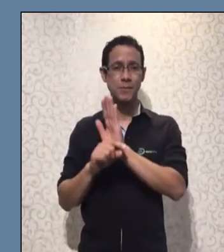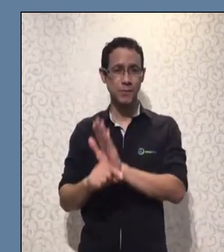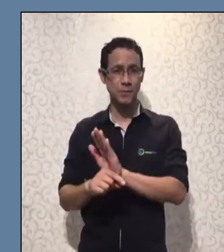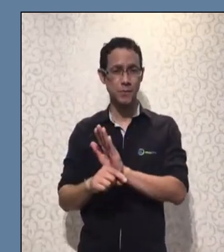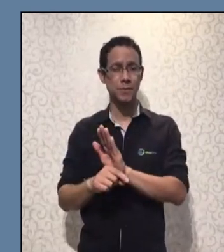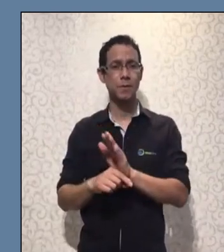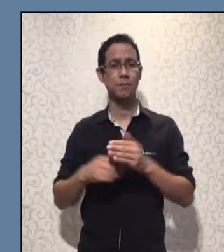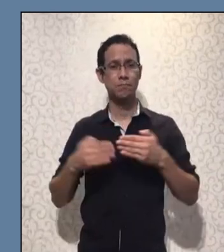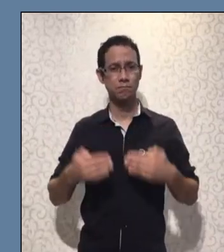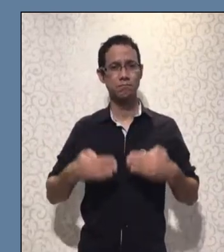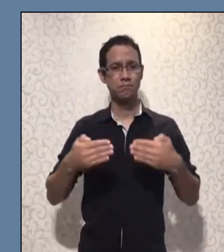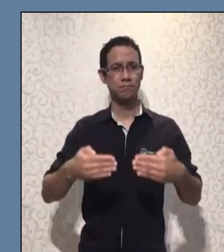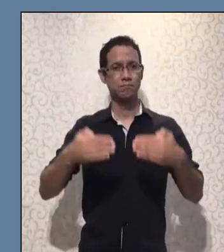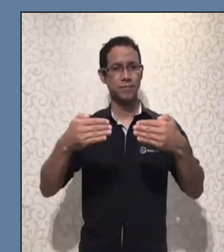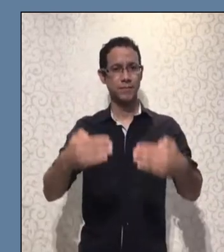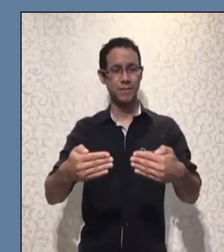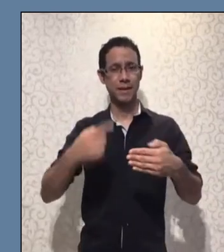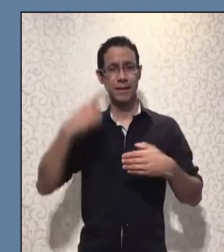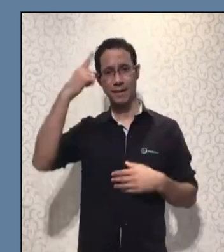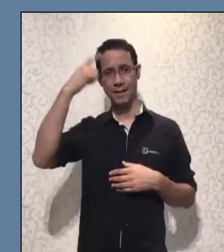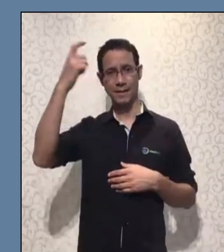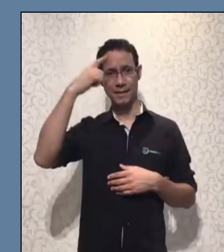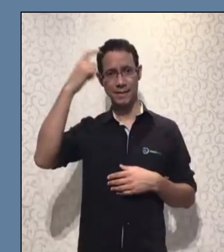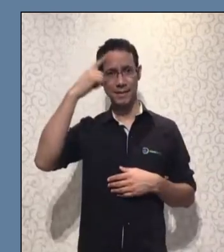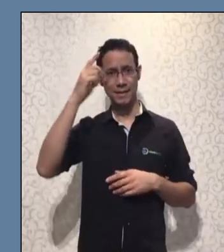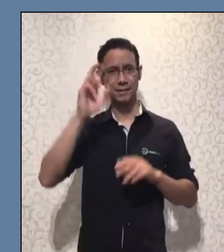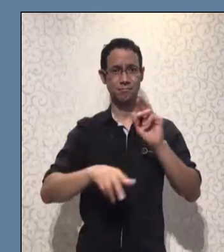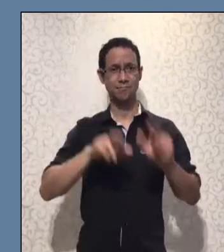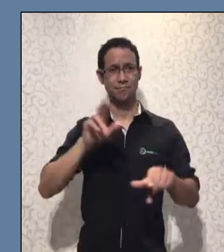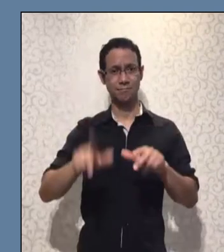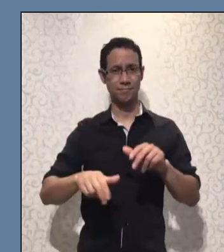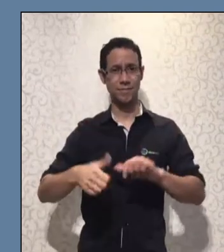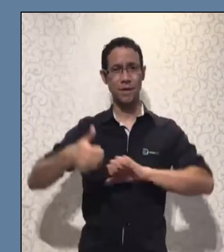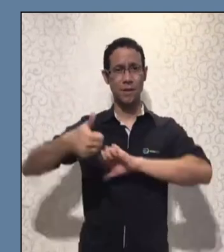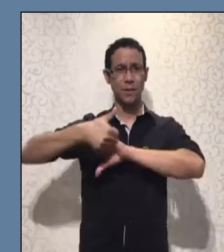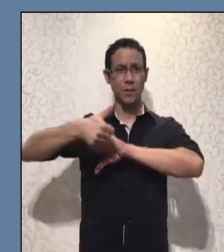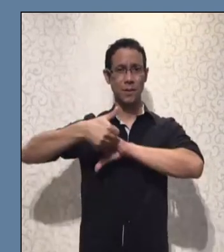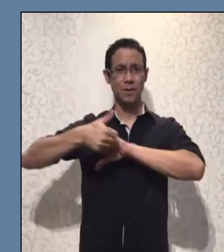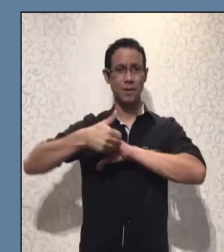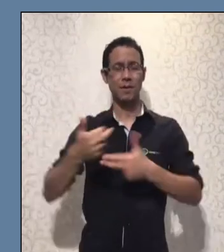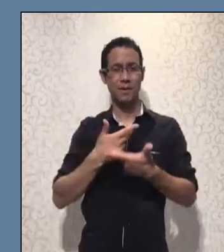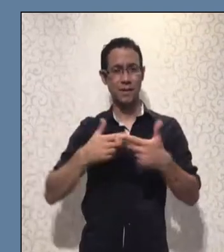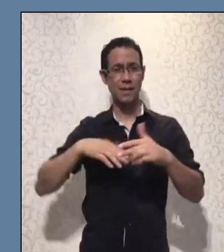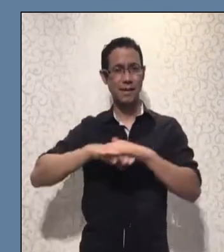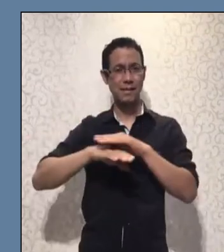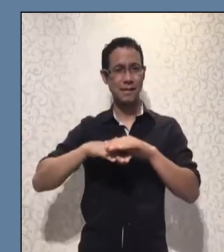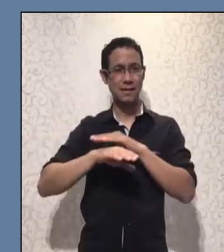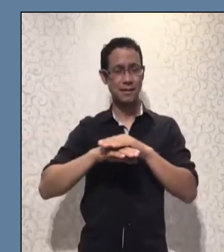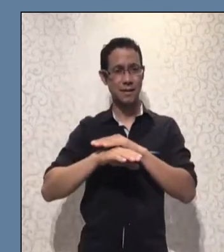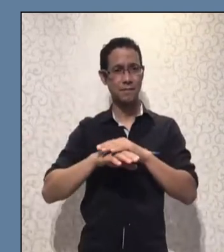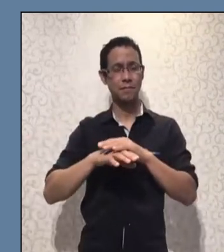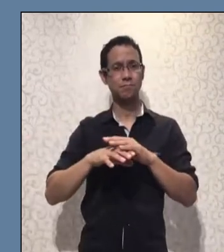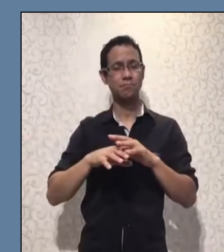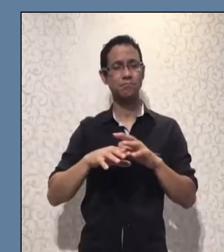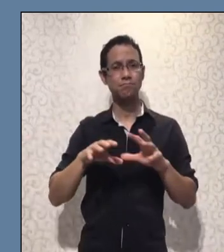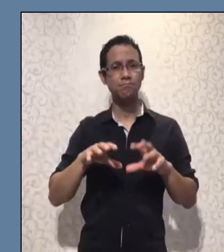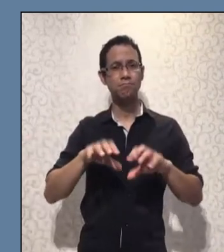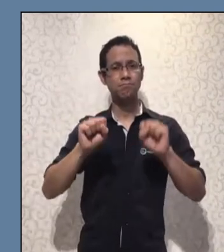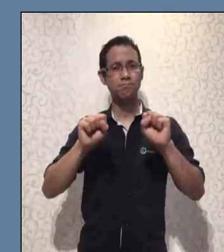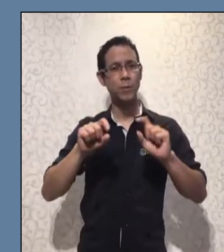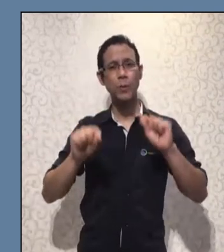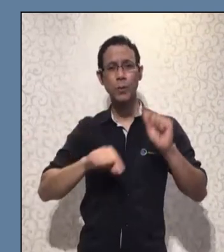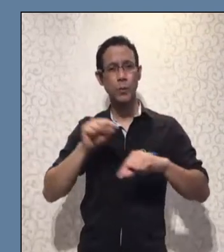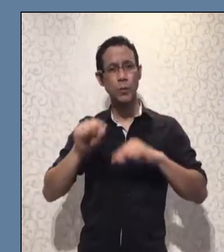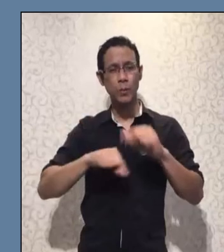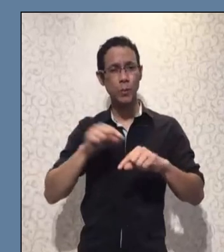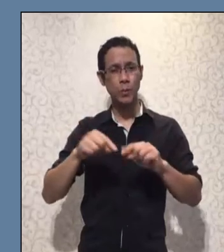algumas ideias que passam por... nós qualificamos esses acervos para eles serem apropriados não só pela pesquisa acadêmica,